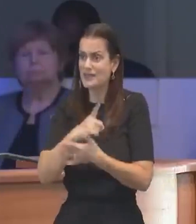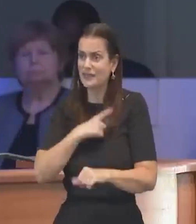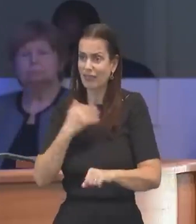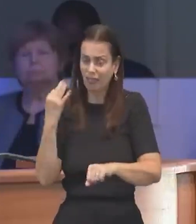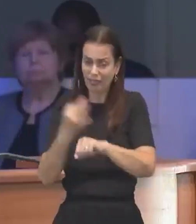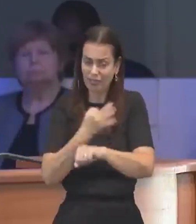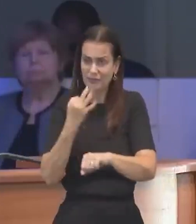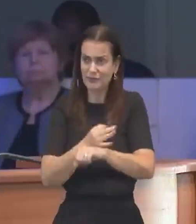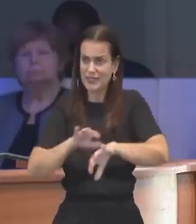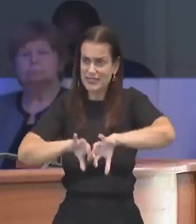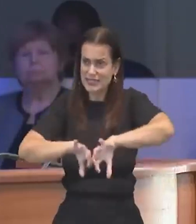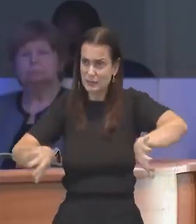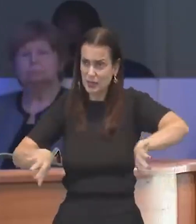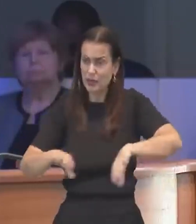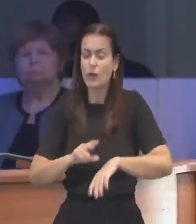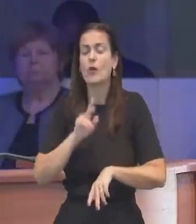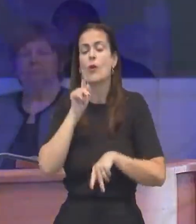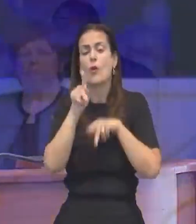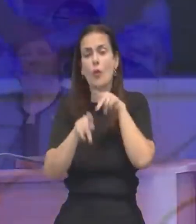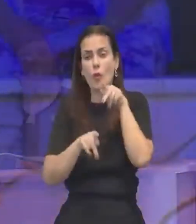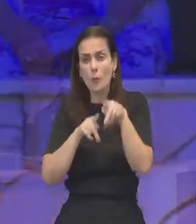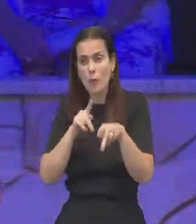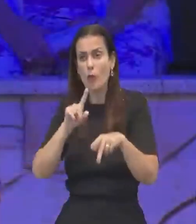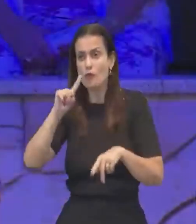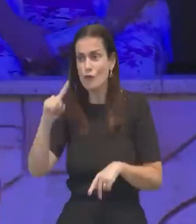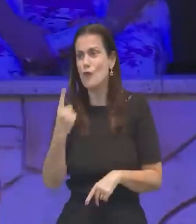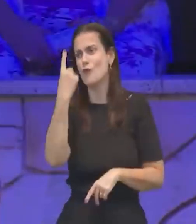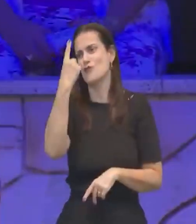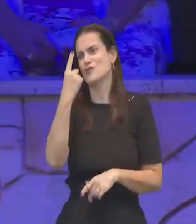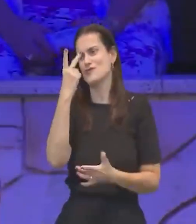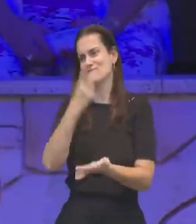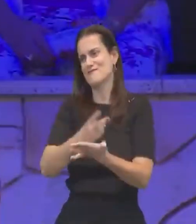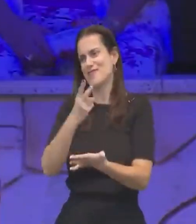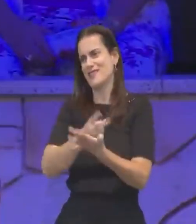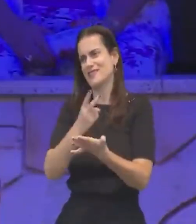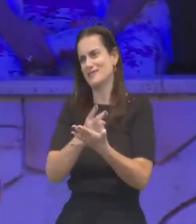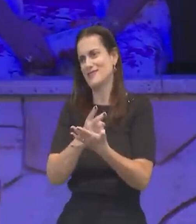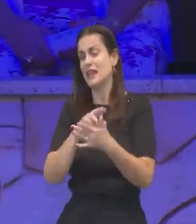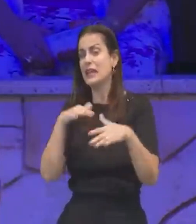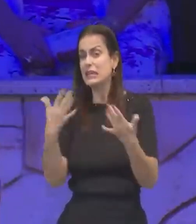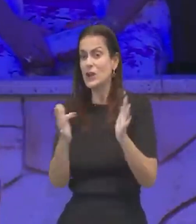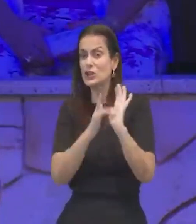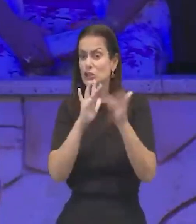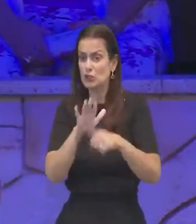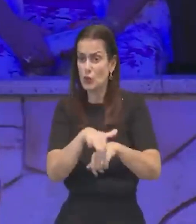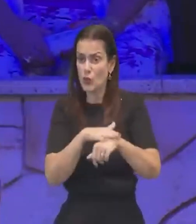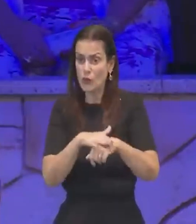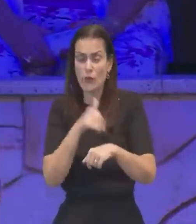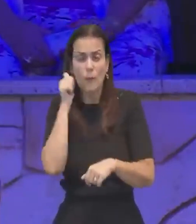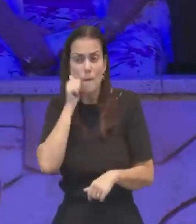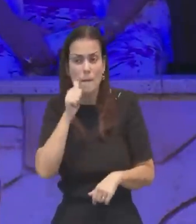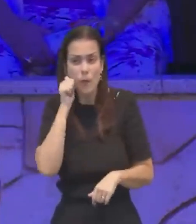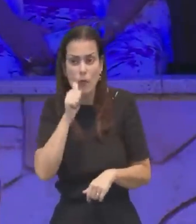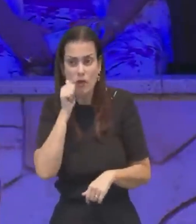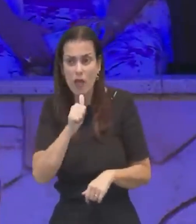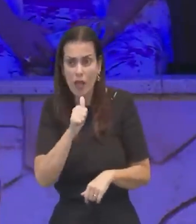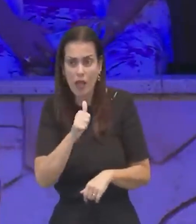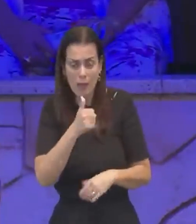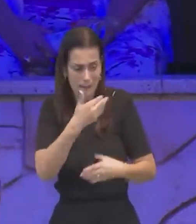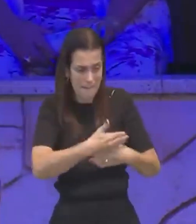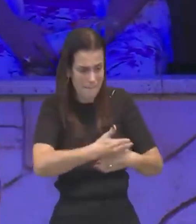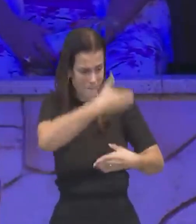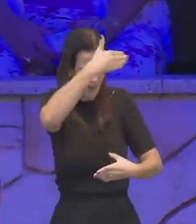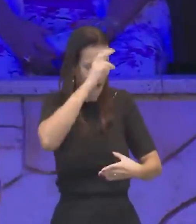separação, ele fez um povo só. E aqui Jesus está então, através desse encontro, dessa conversa com essa mulher, quebrando essa